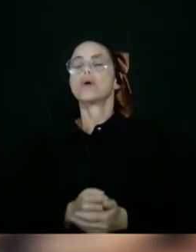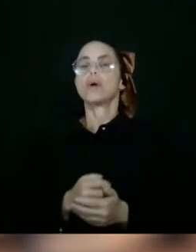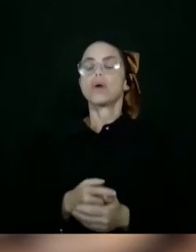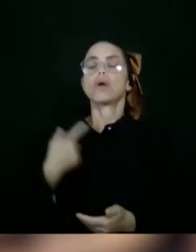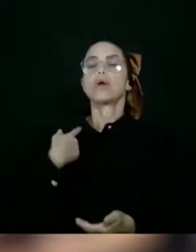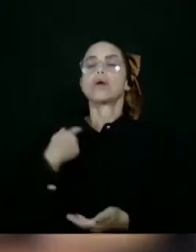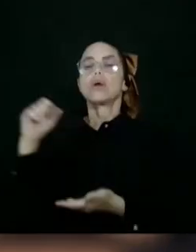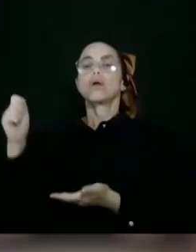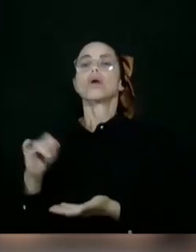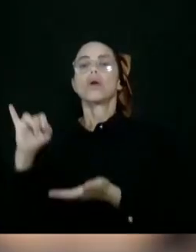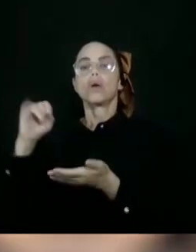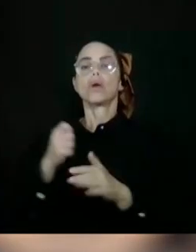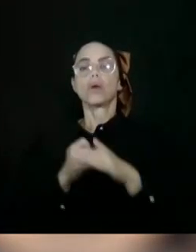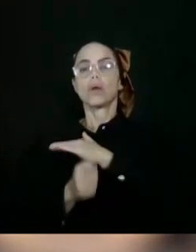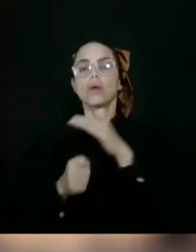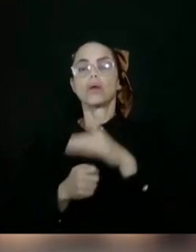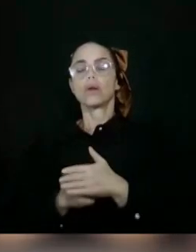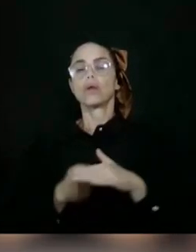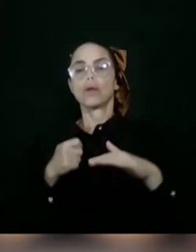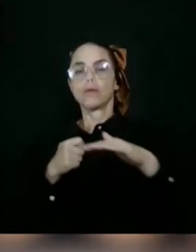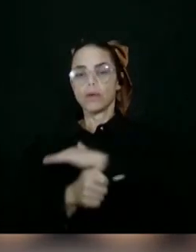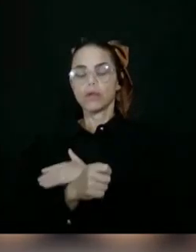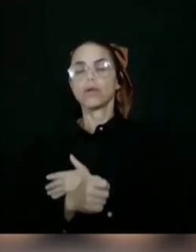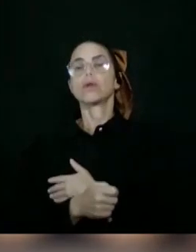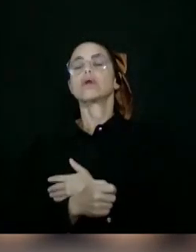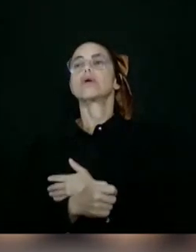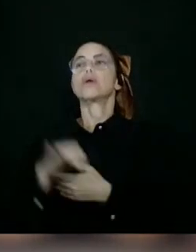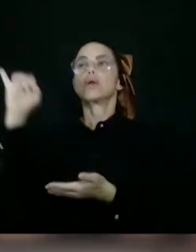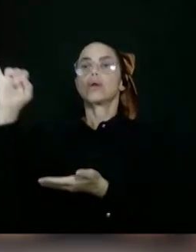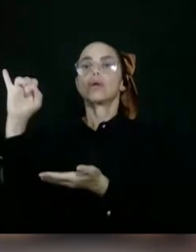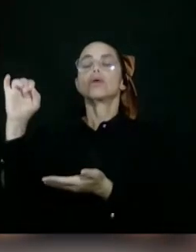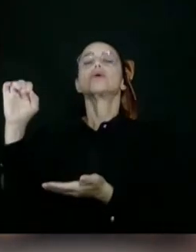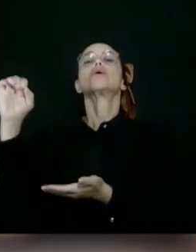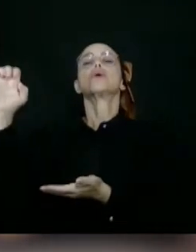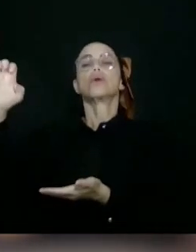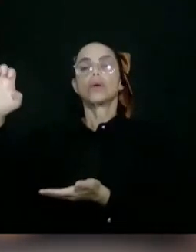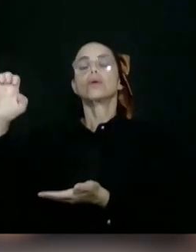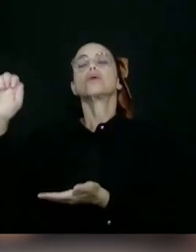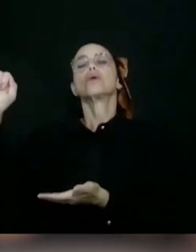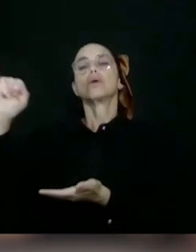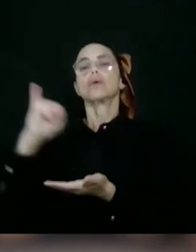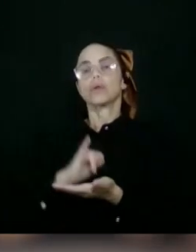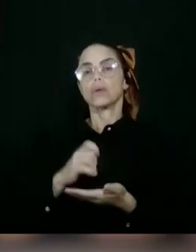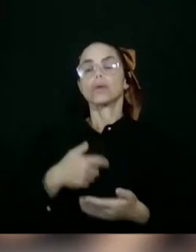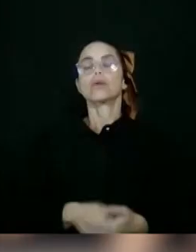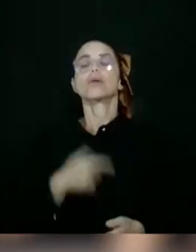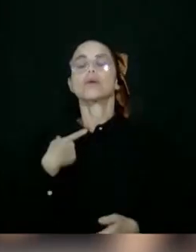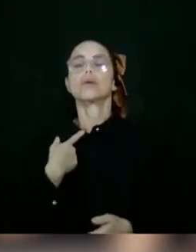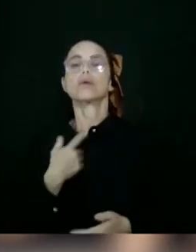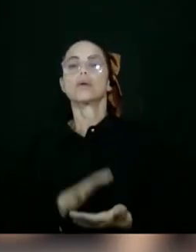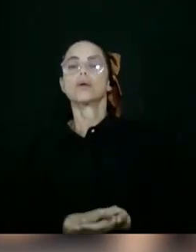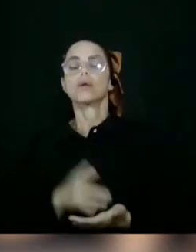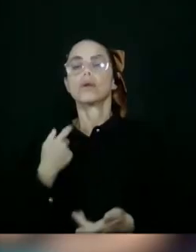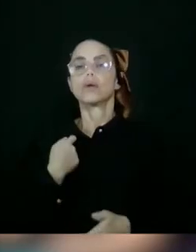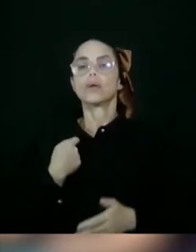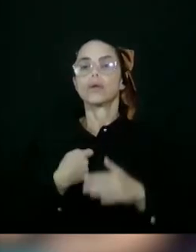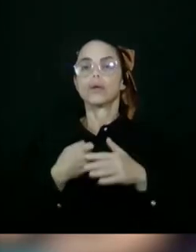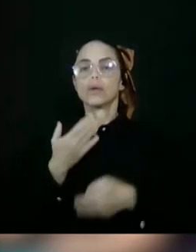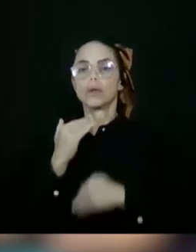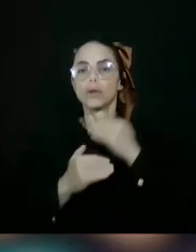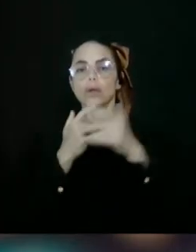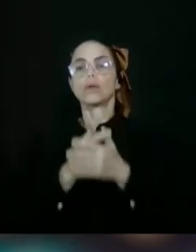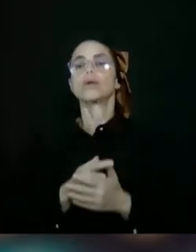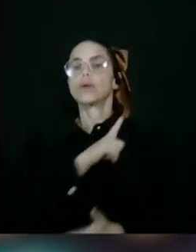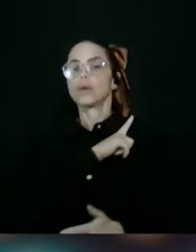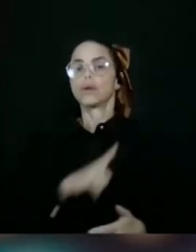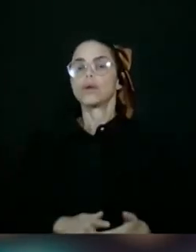investimentos estrangeiros. O painel foi coordenado pelo Instituto de Desenvolvimento em Governança Corporativa e contou